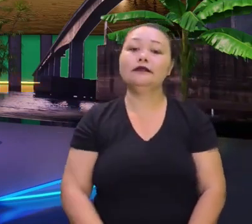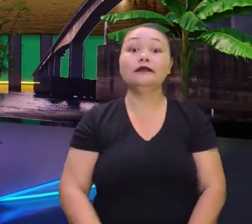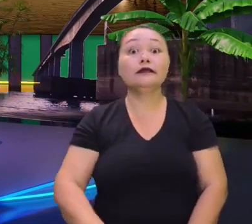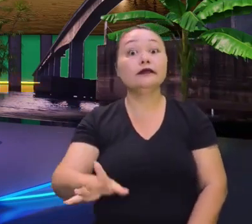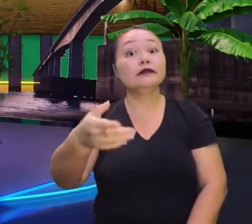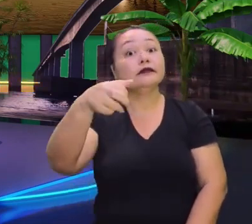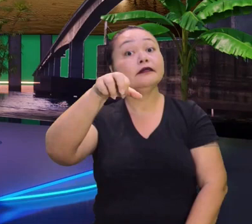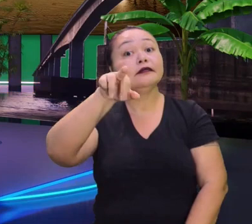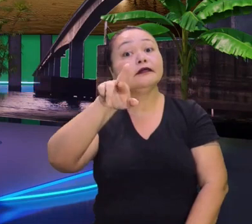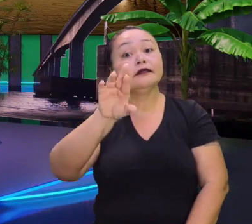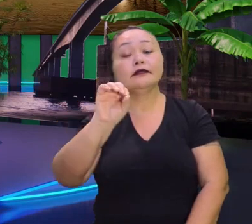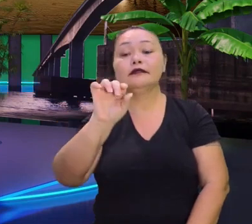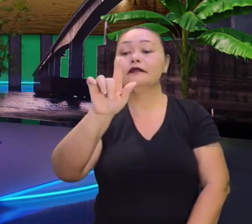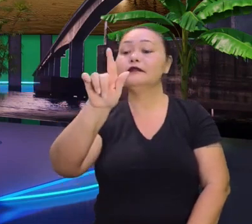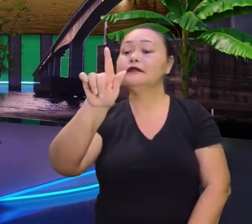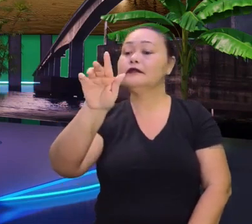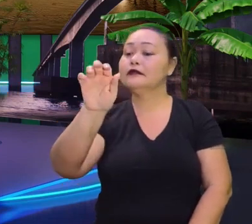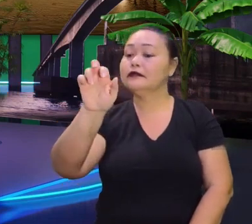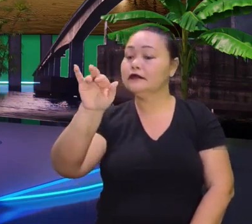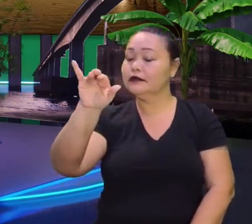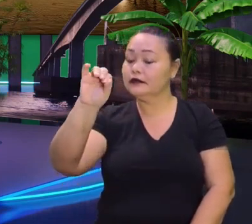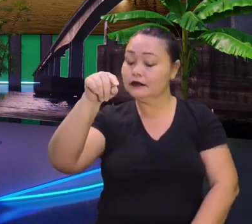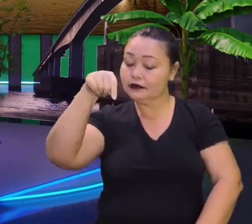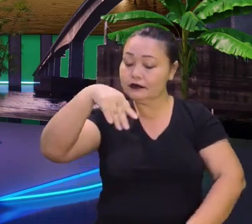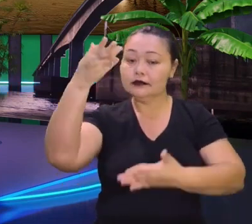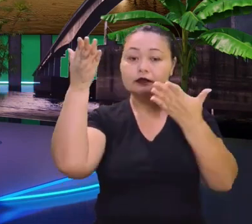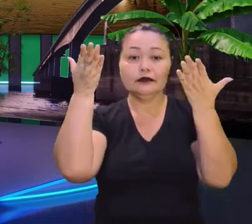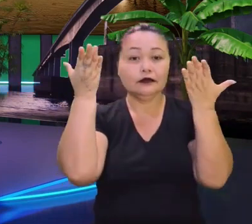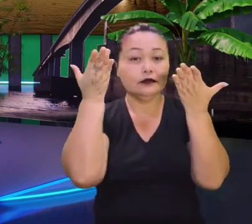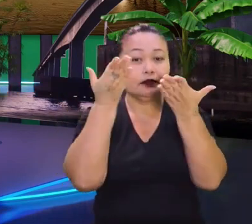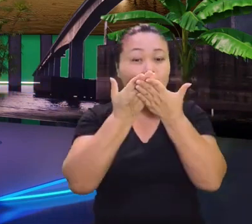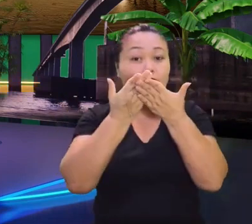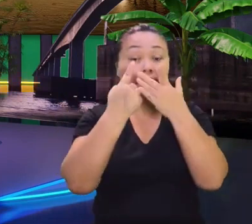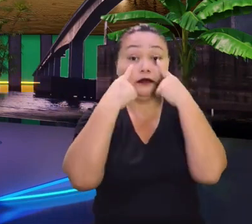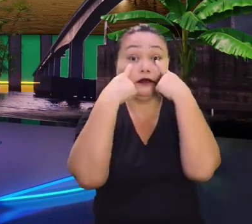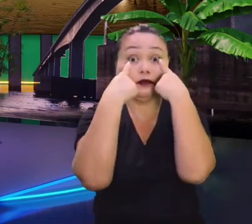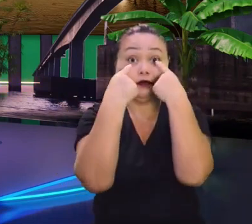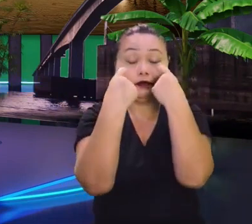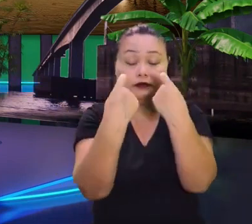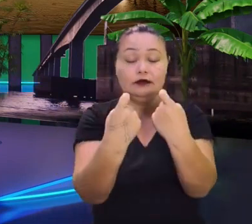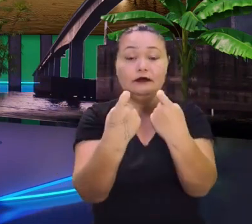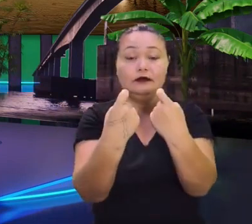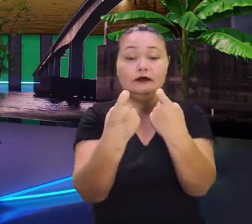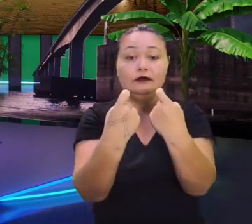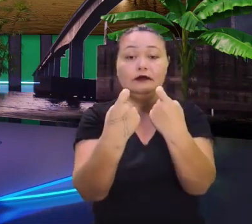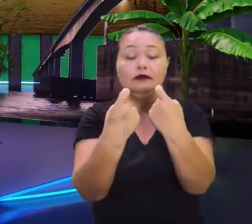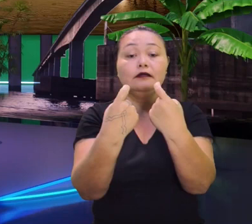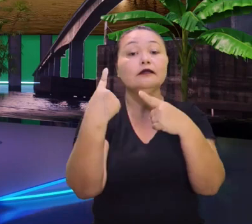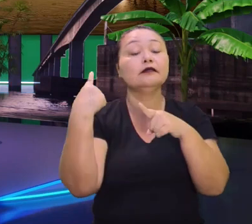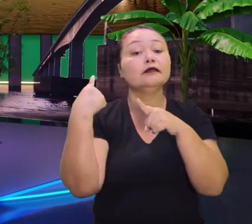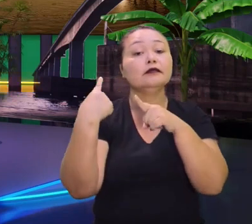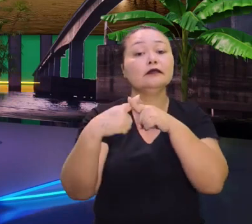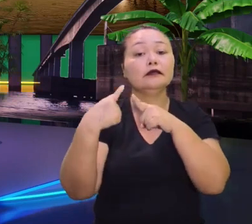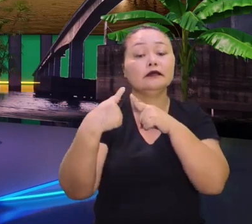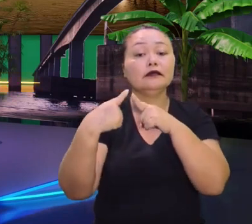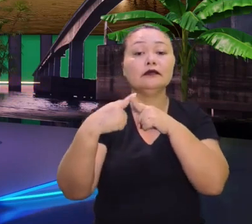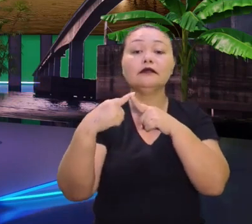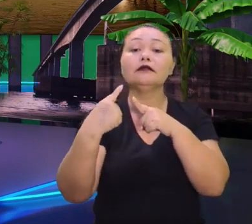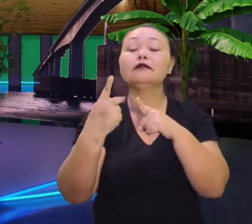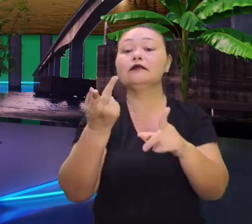Exatamente. Rogério, essa aula, ela é muito interessante, porque nós